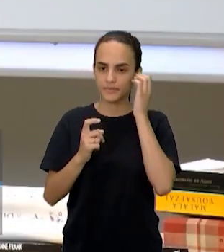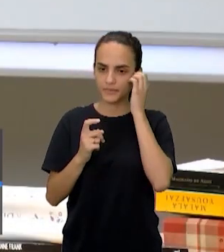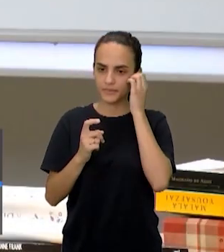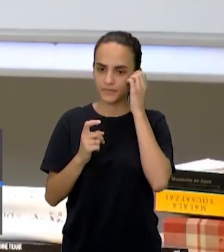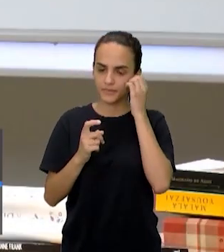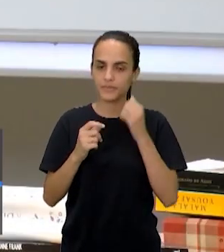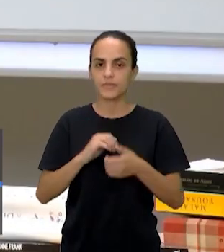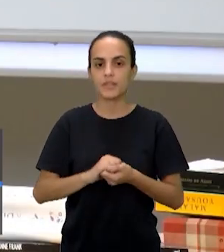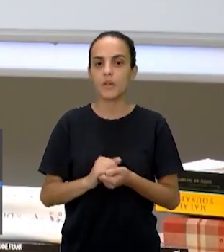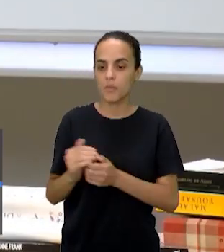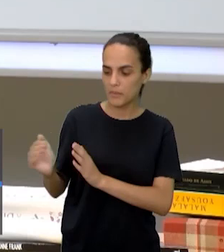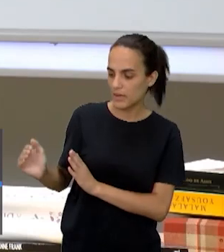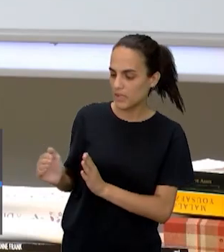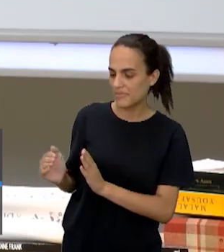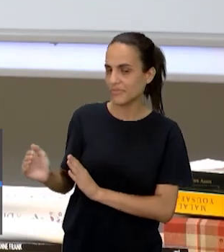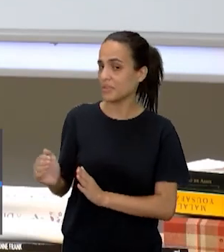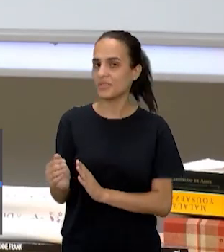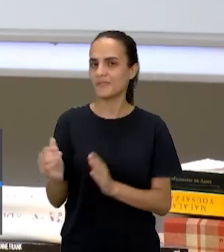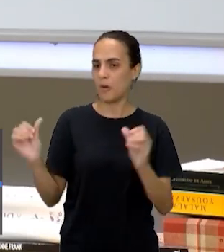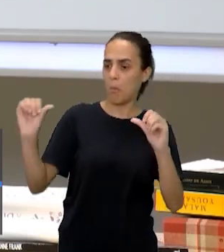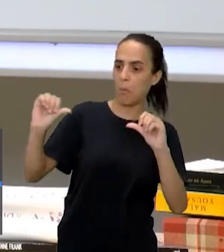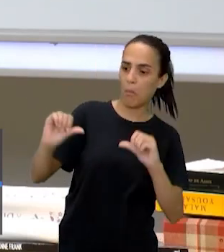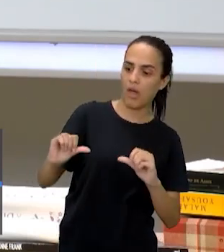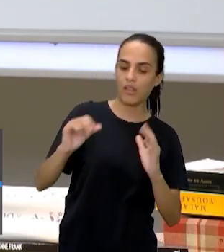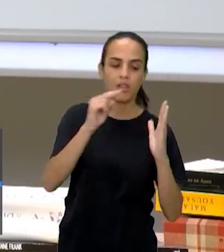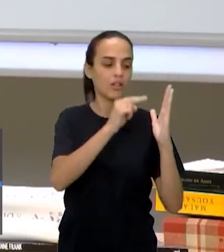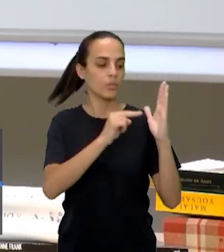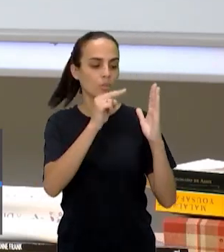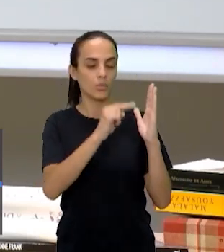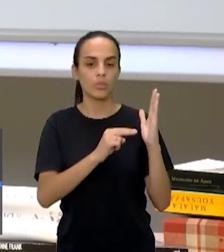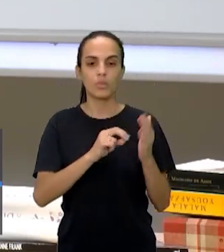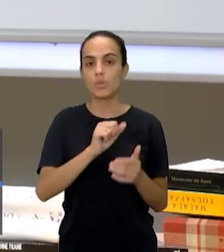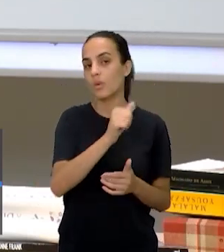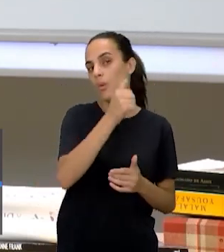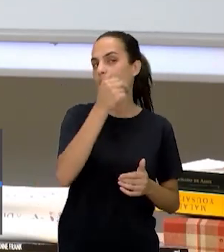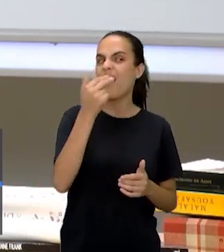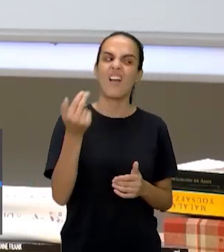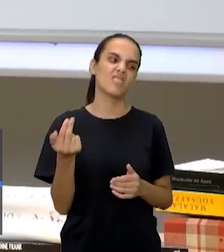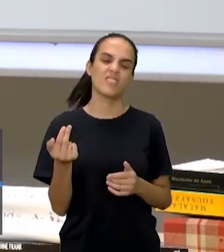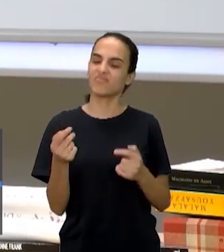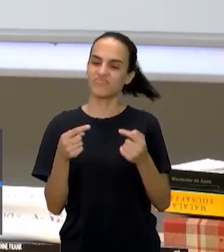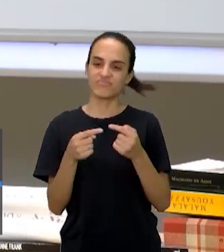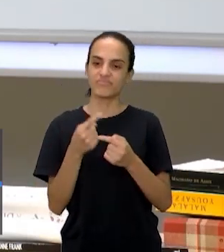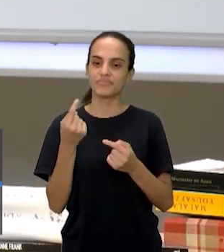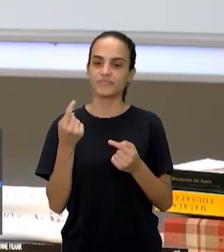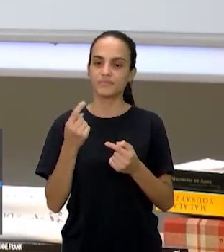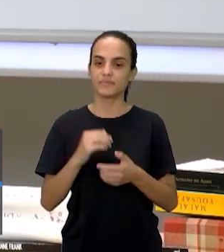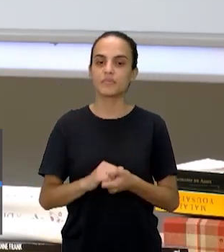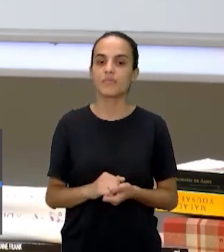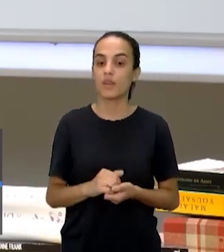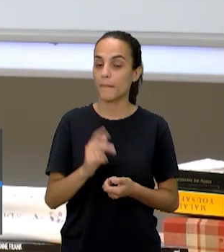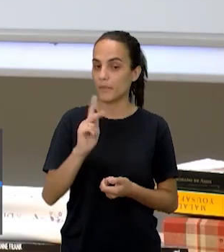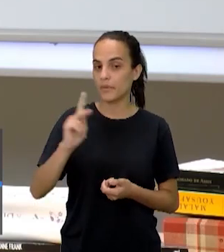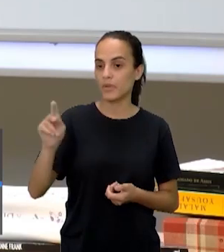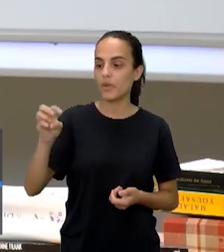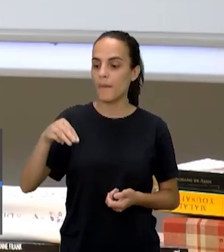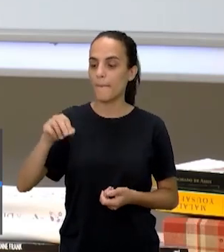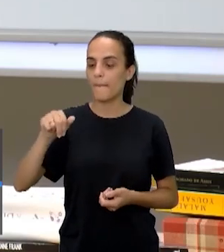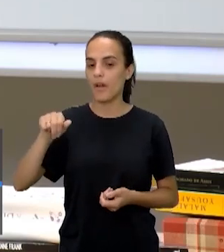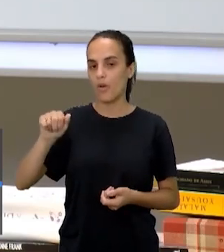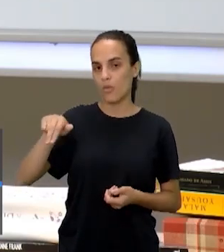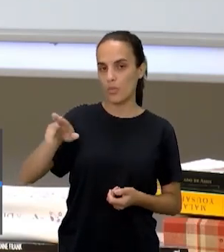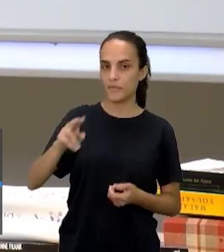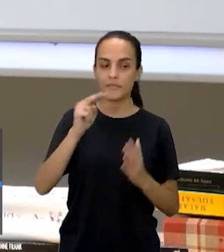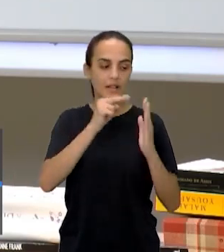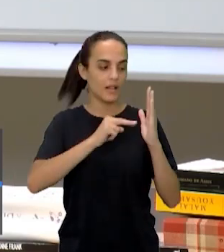um período de crise de leitura ou não é bem assim? Então o professor Mauro vai ler os objetivos da